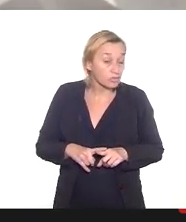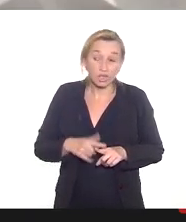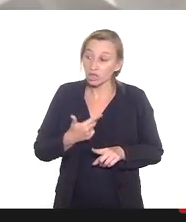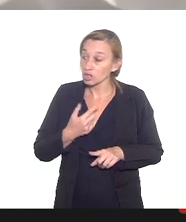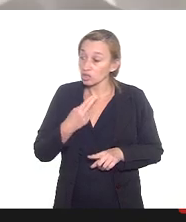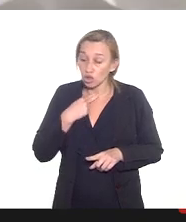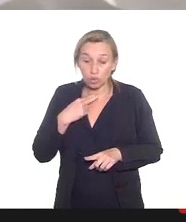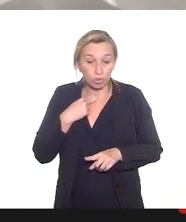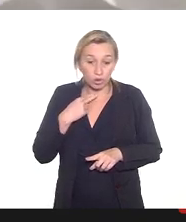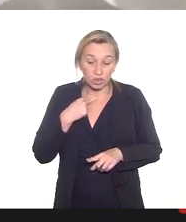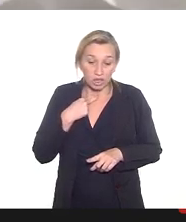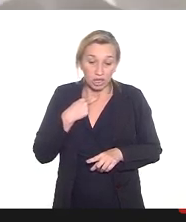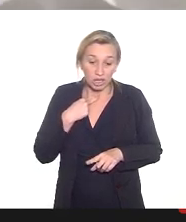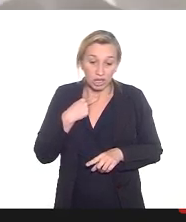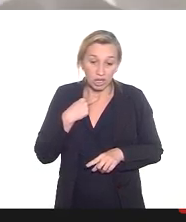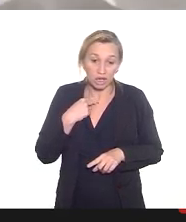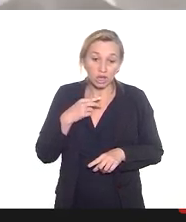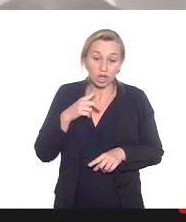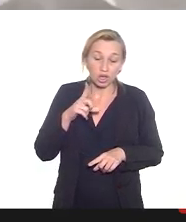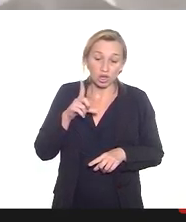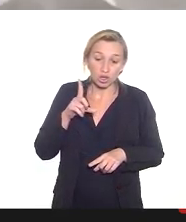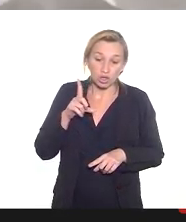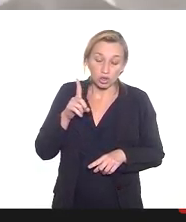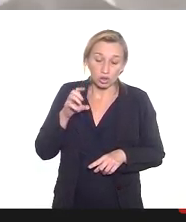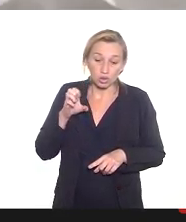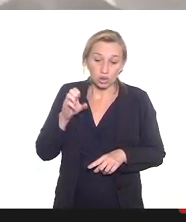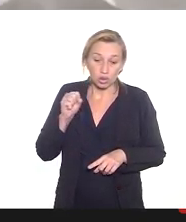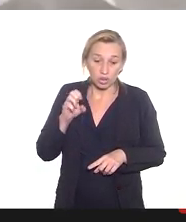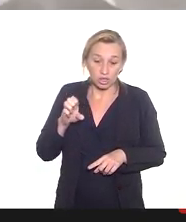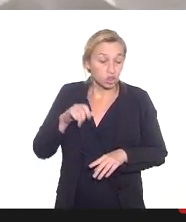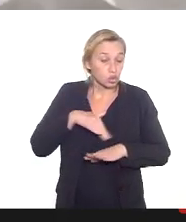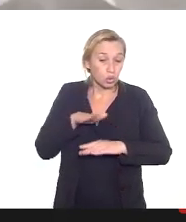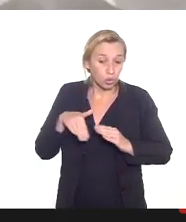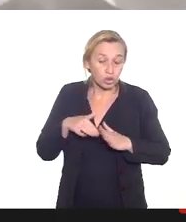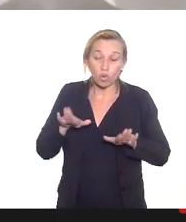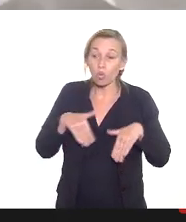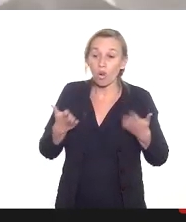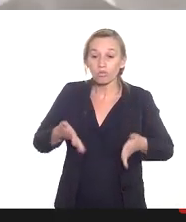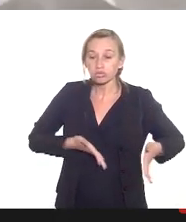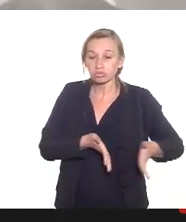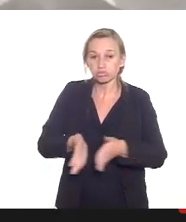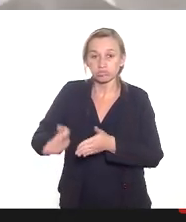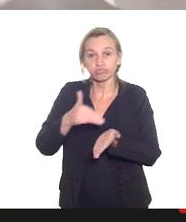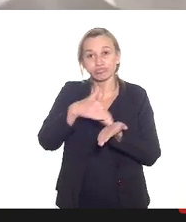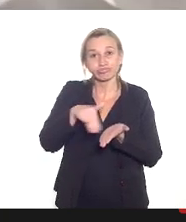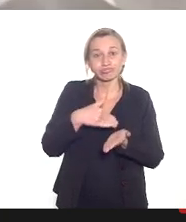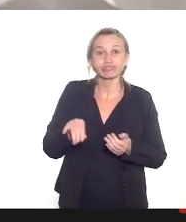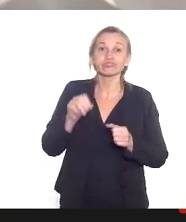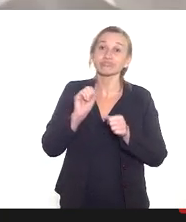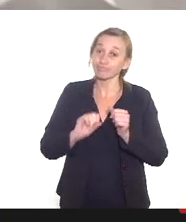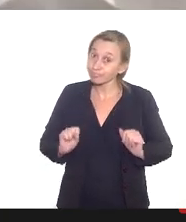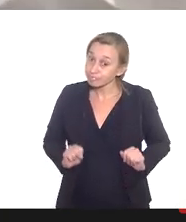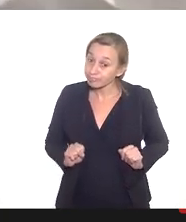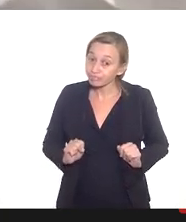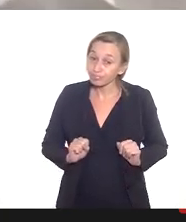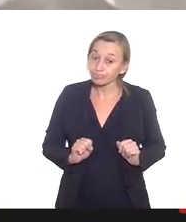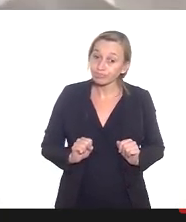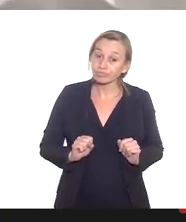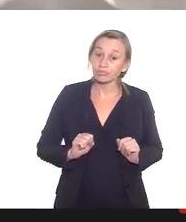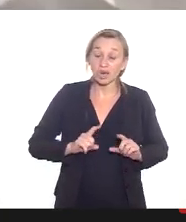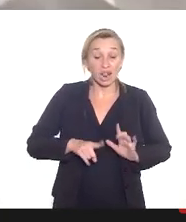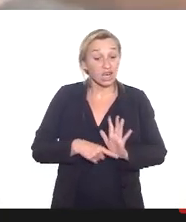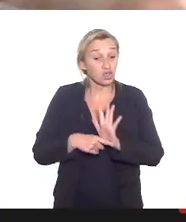tomar todas as doses é qual adoro qual caminho que a secretaria está fazendo para